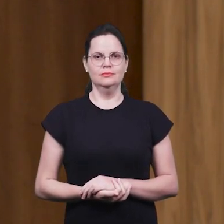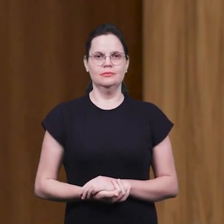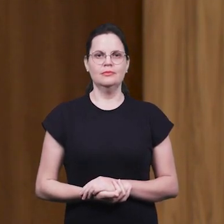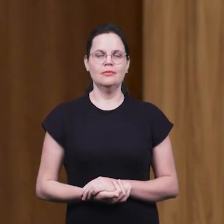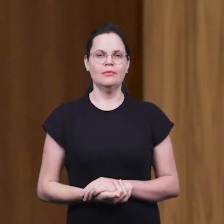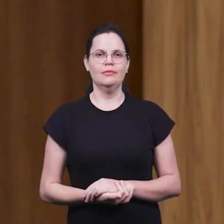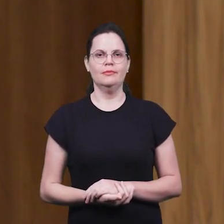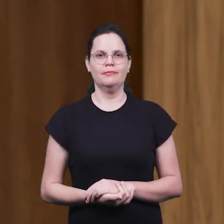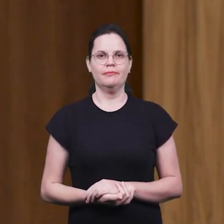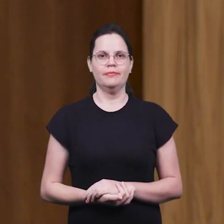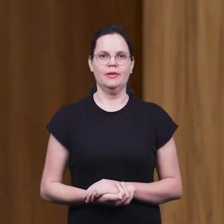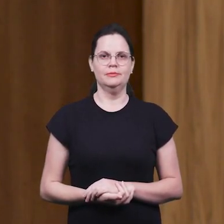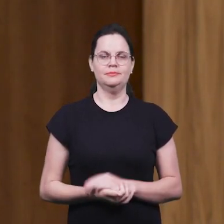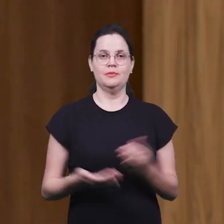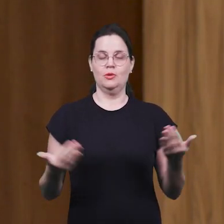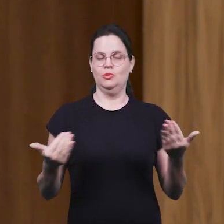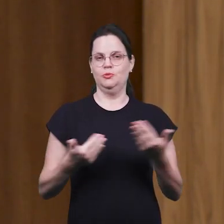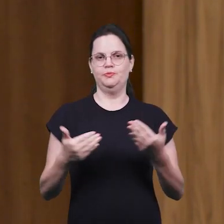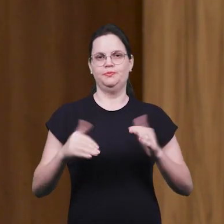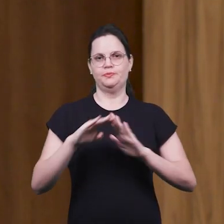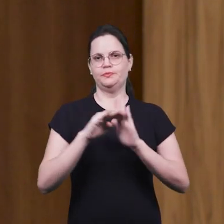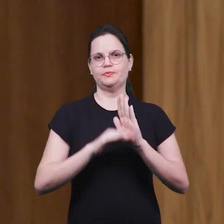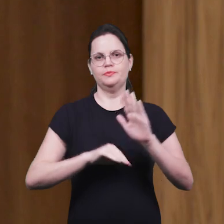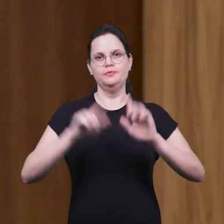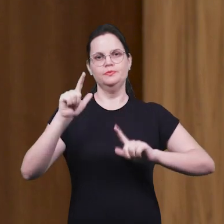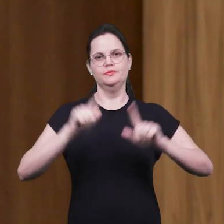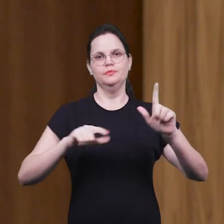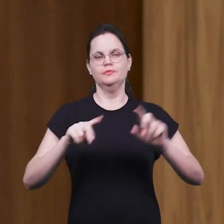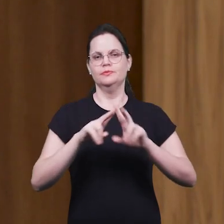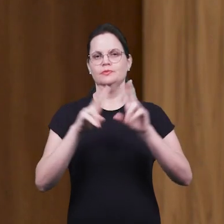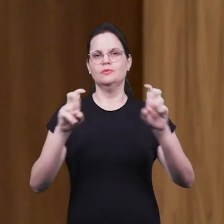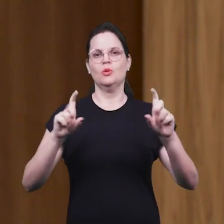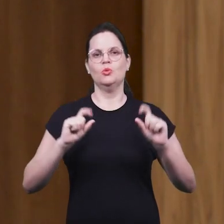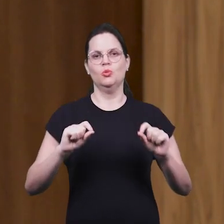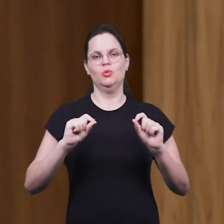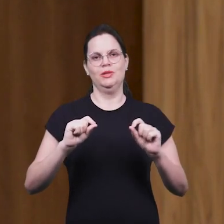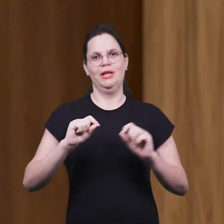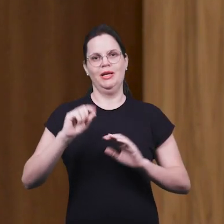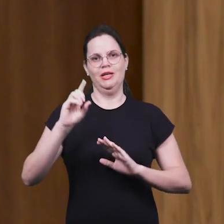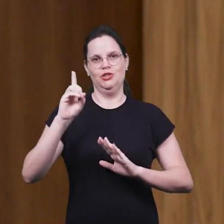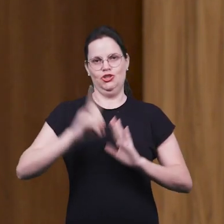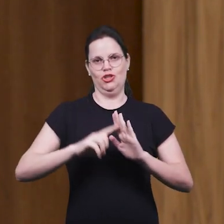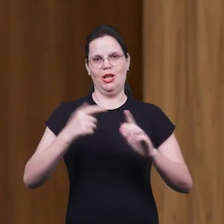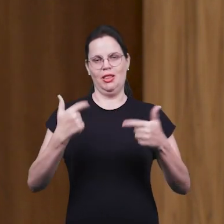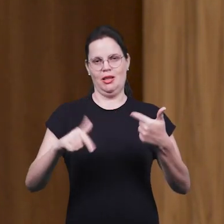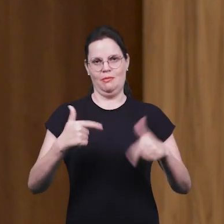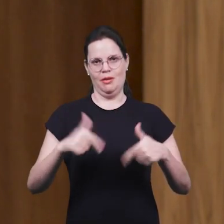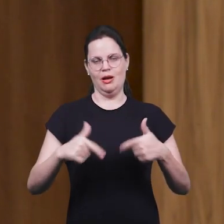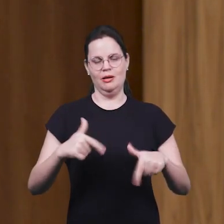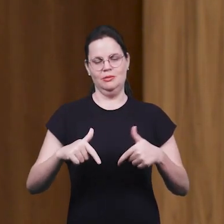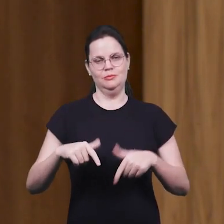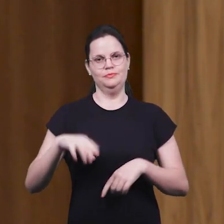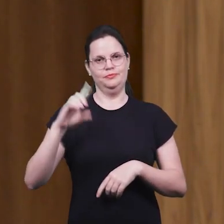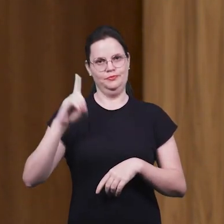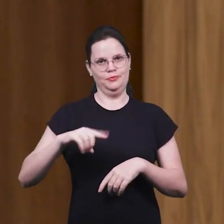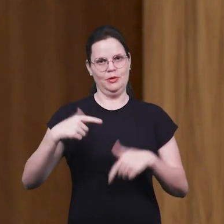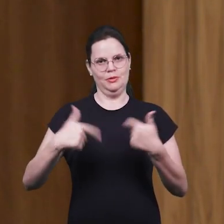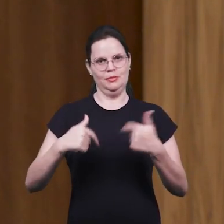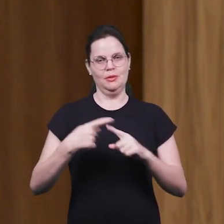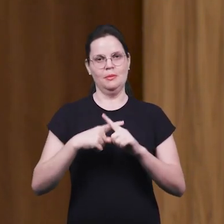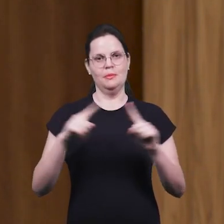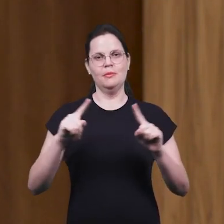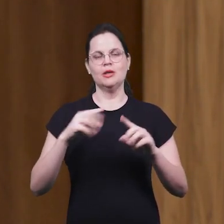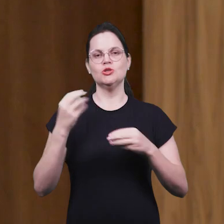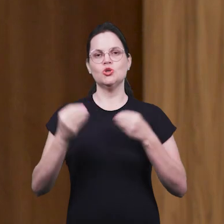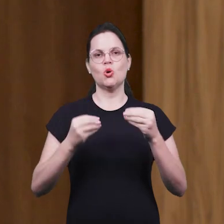momentododireito@presbiterio.org.br. Nosso programa hoje, vamos falar um pouco sobre direito do trabalho, e em especial no que diz respeito à proteção